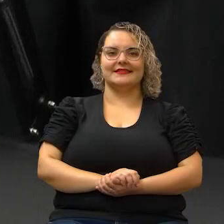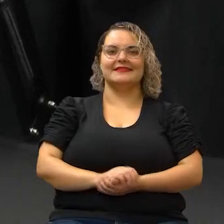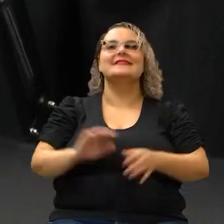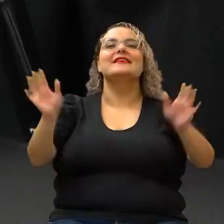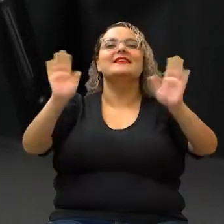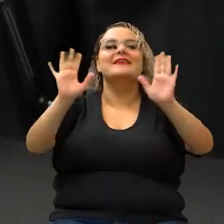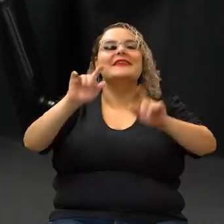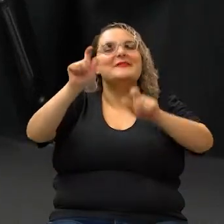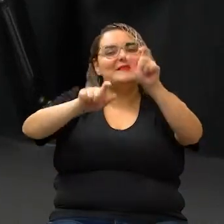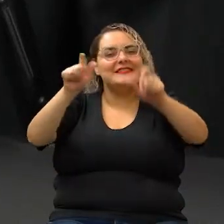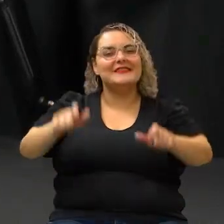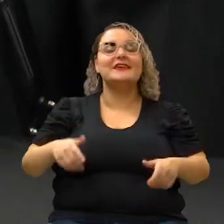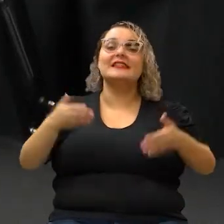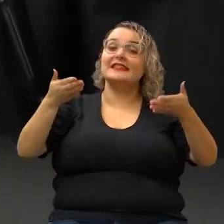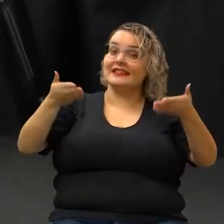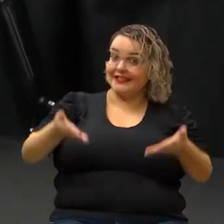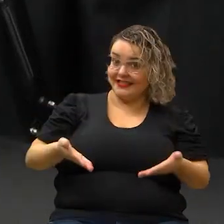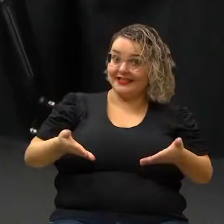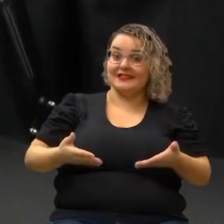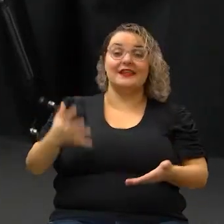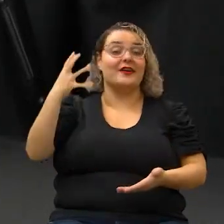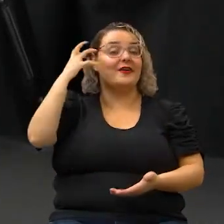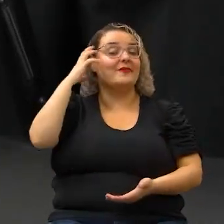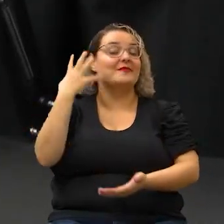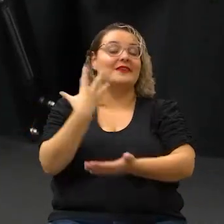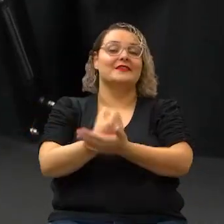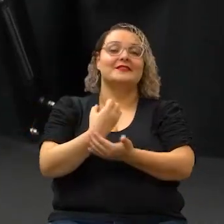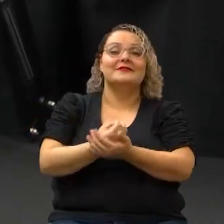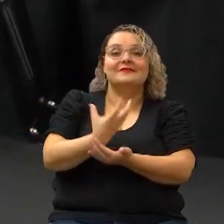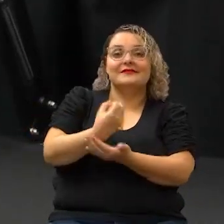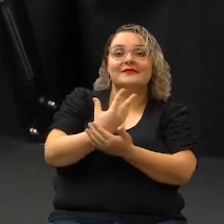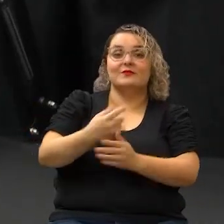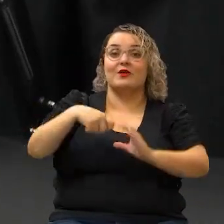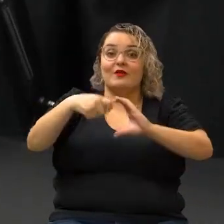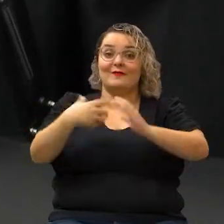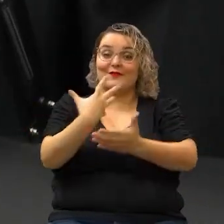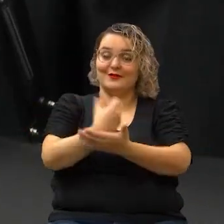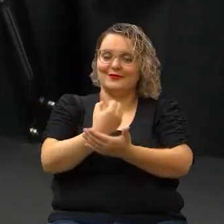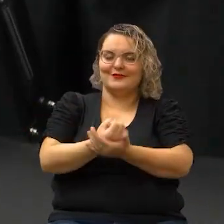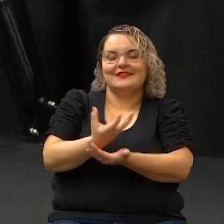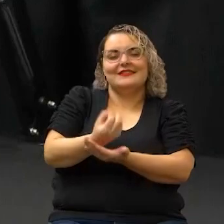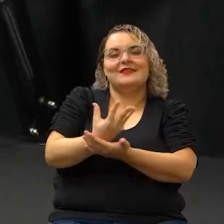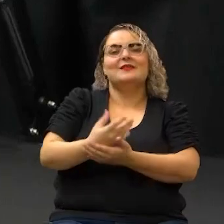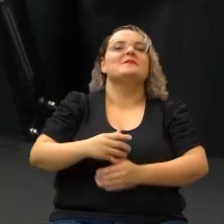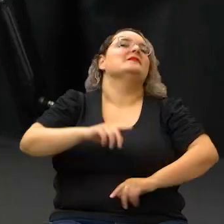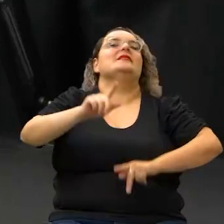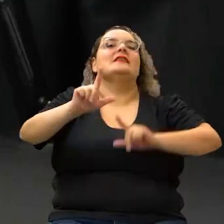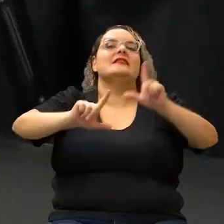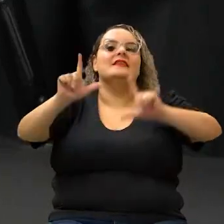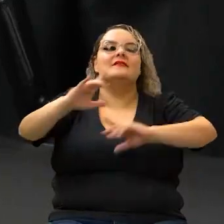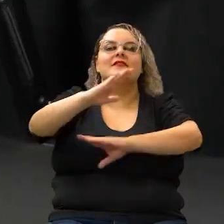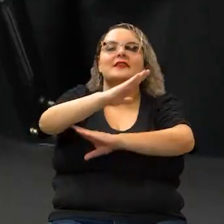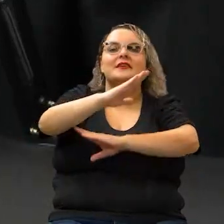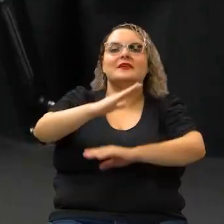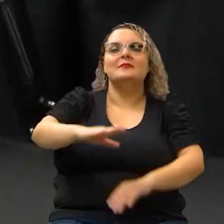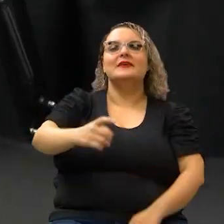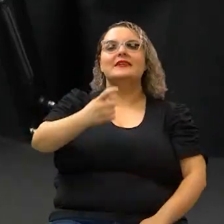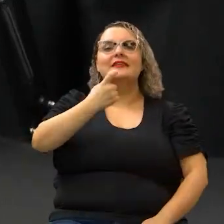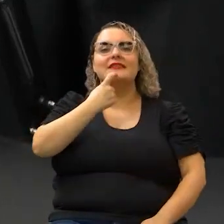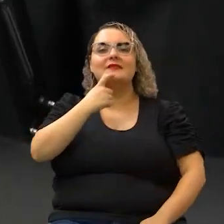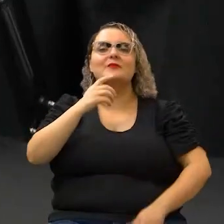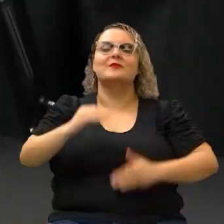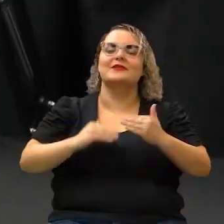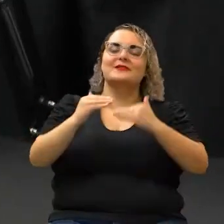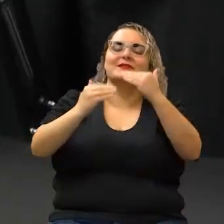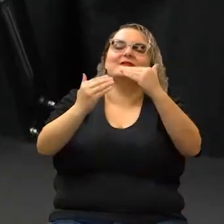Olá, pessoal, e este é o podcast e videocast da Câmara Municipal de Campinas, produzido pela TV Câmara Campinas na